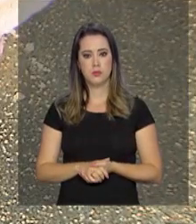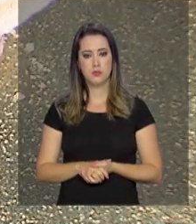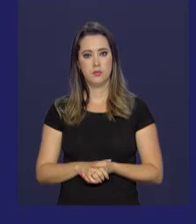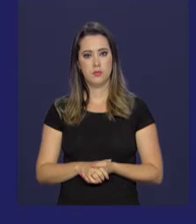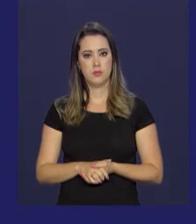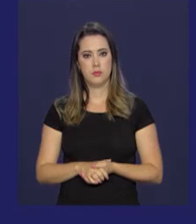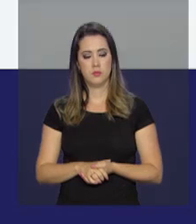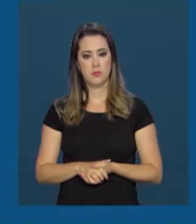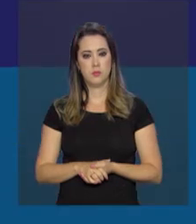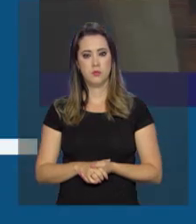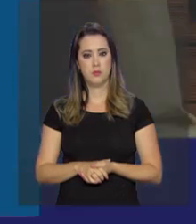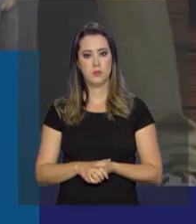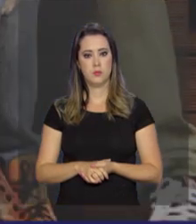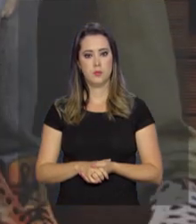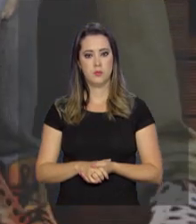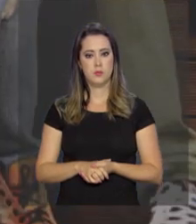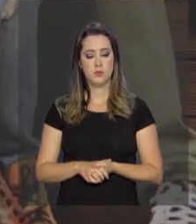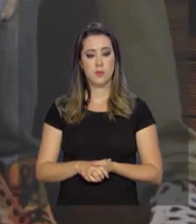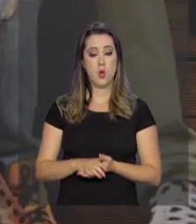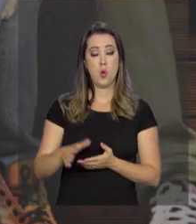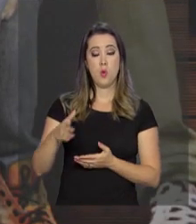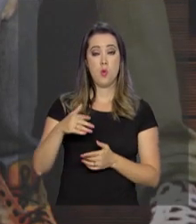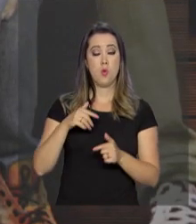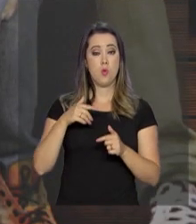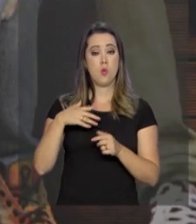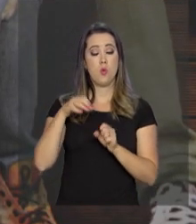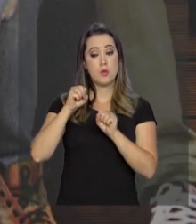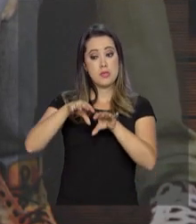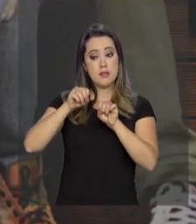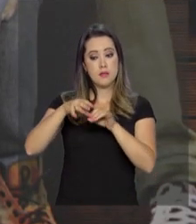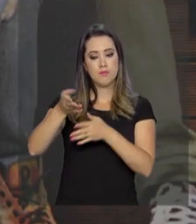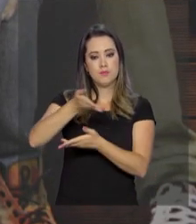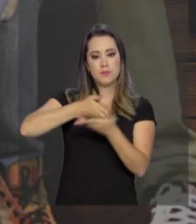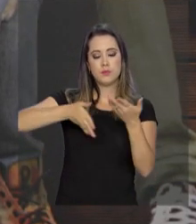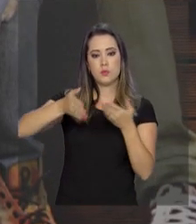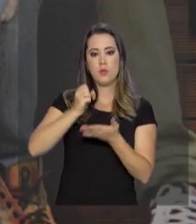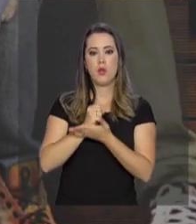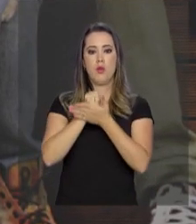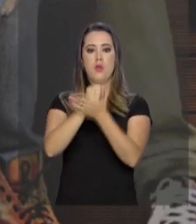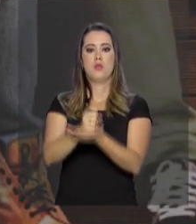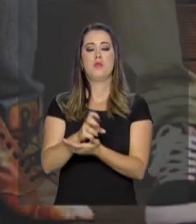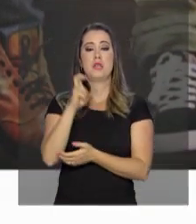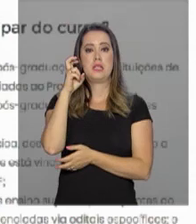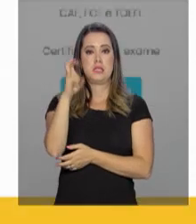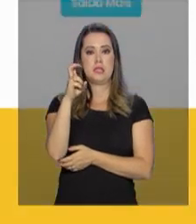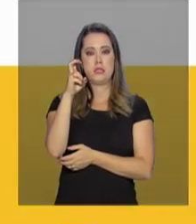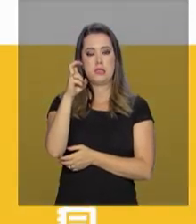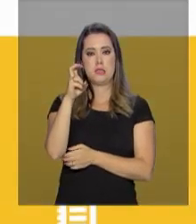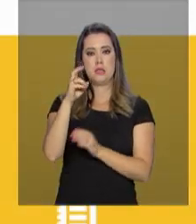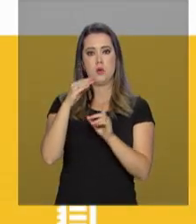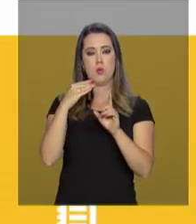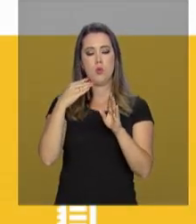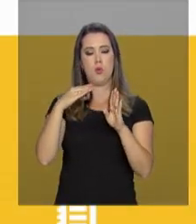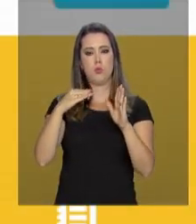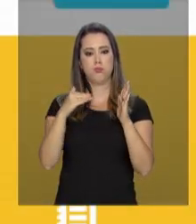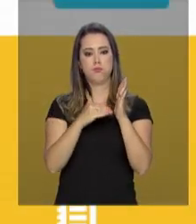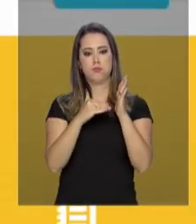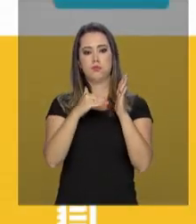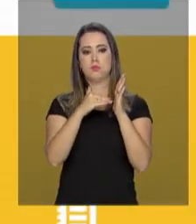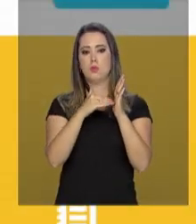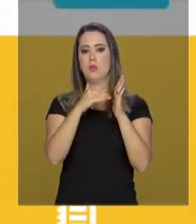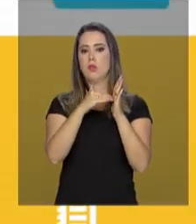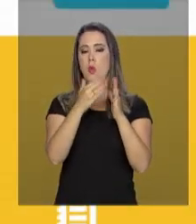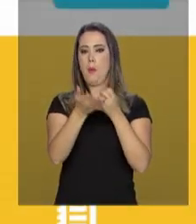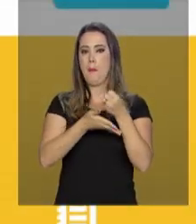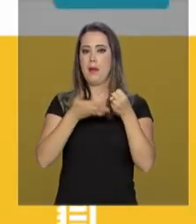com atividades interativas o curso mãe do show online oferece cinco níveis de aprendizado vai do nível mais básico